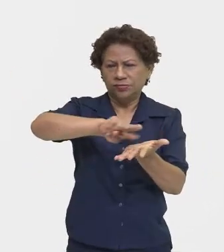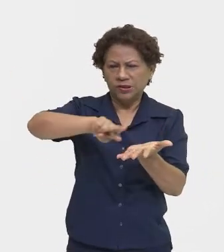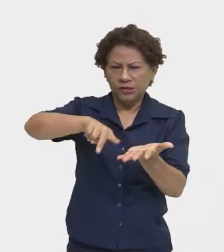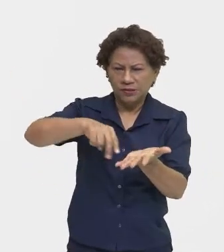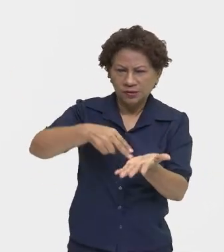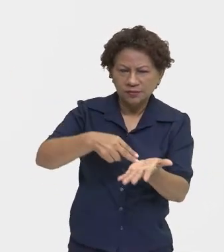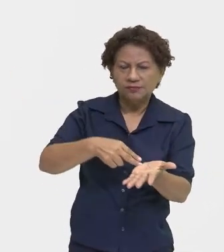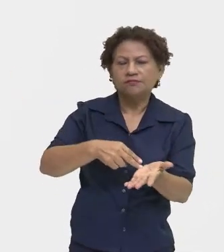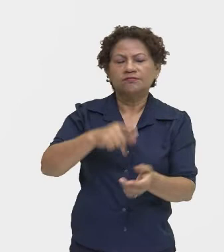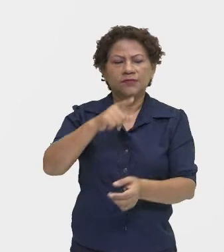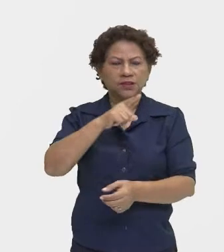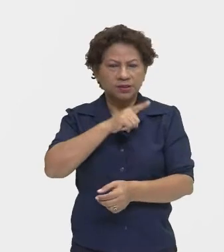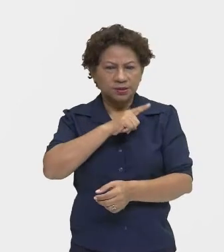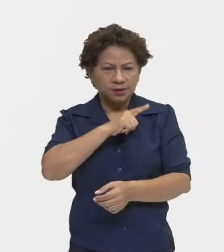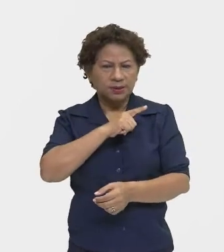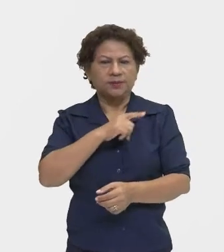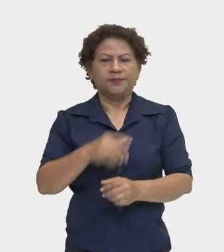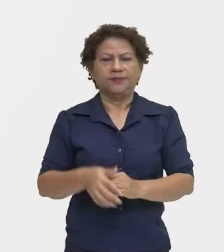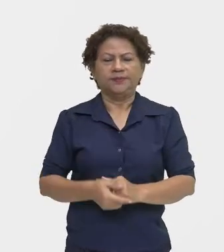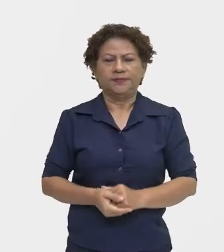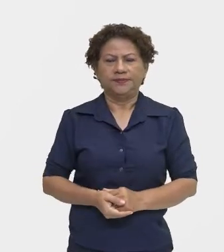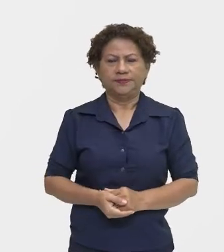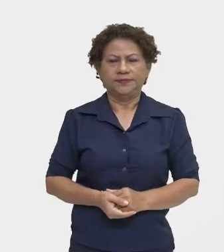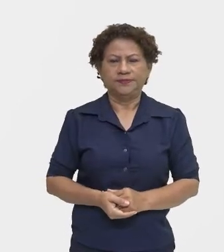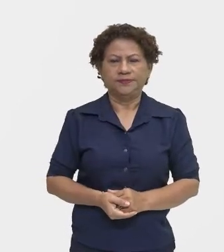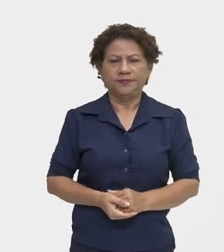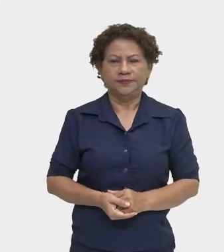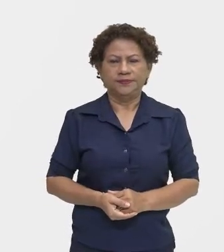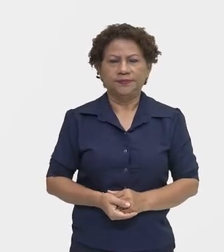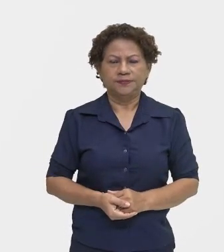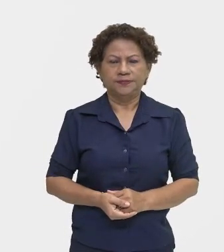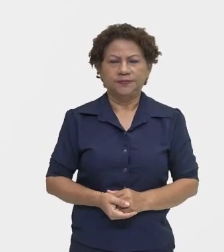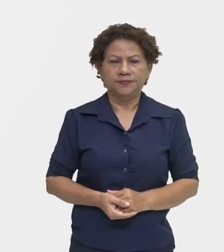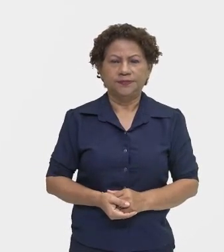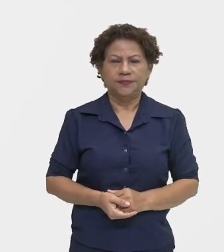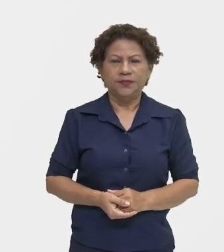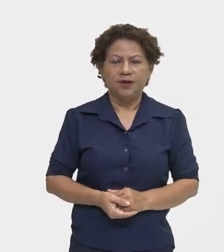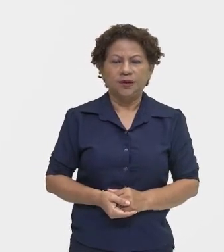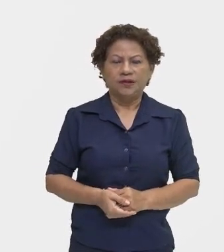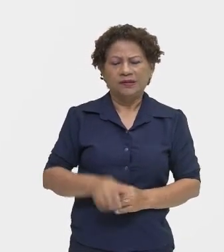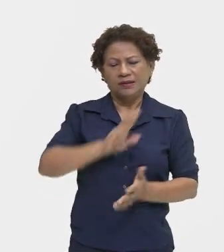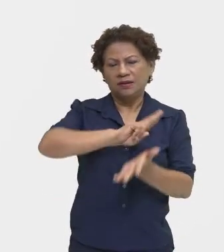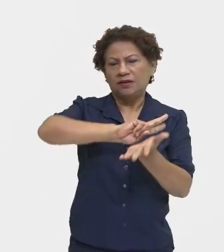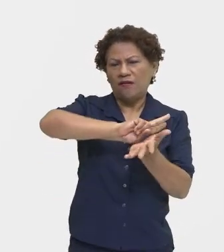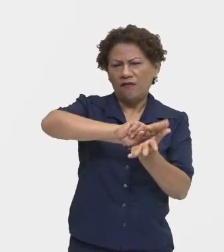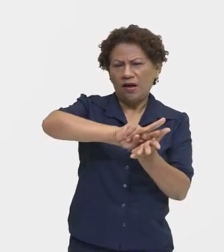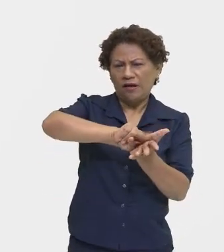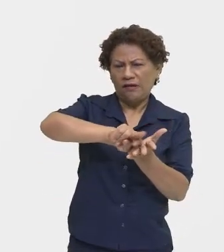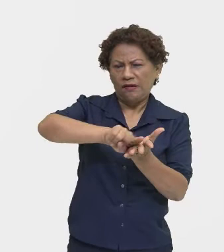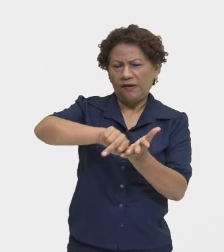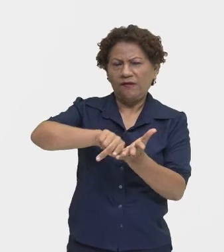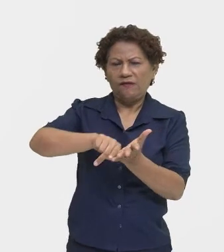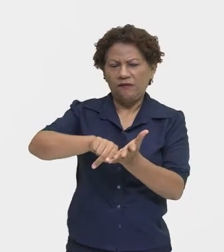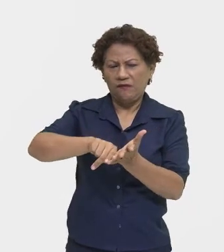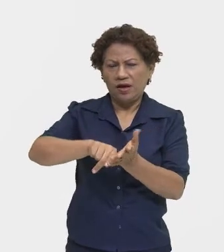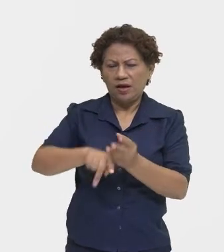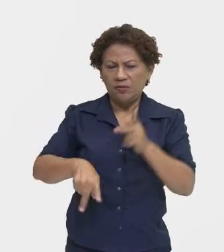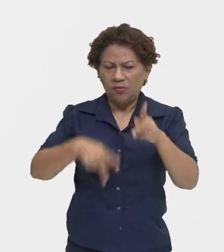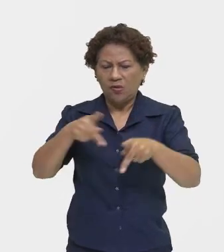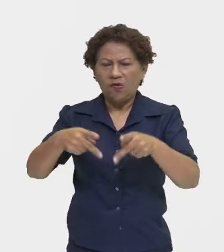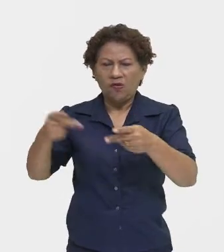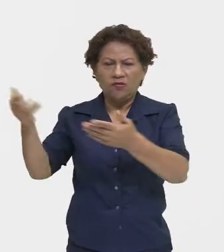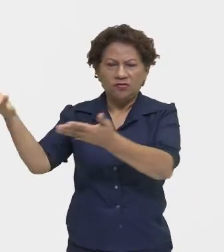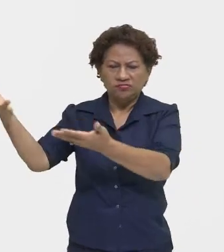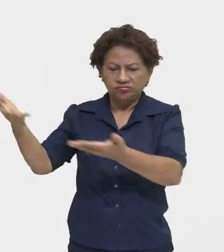inegável destaque na formação. Continuando, dessas várias imigrações, pode-se concluir que